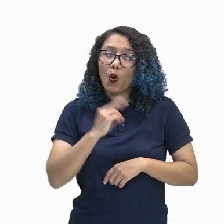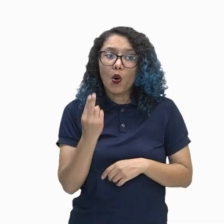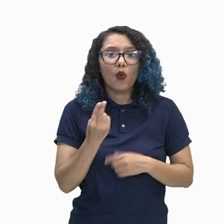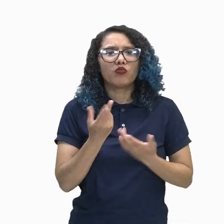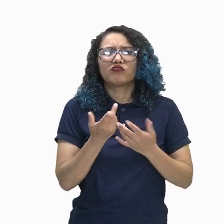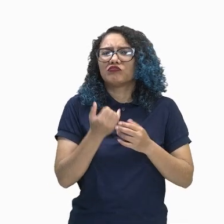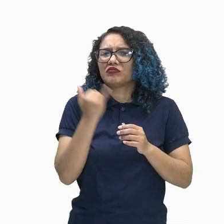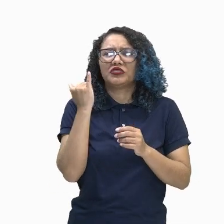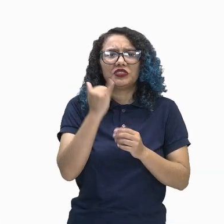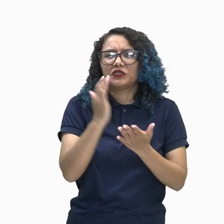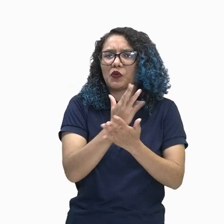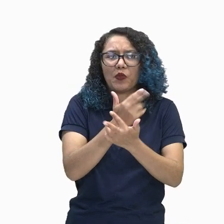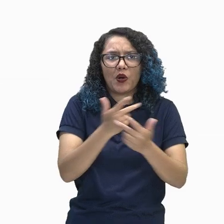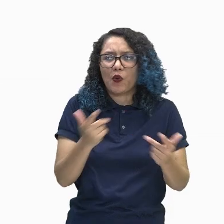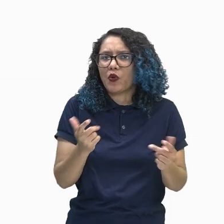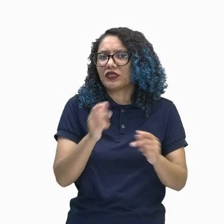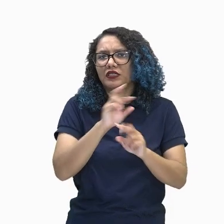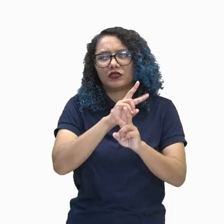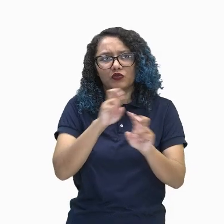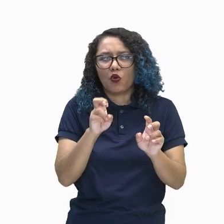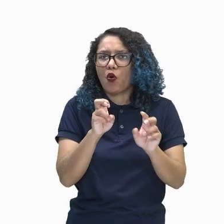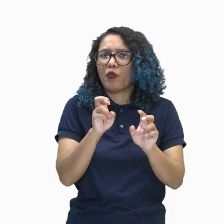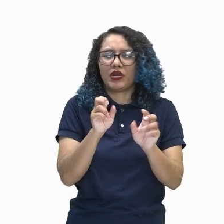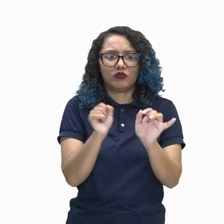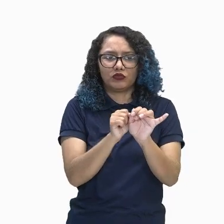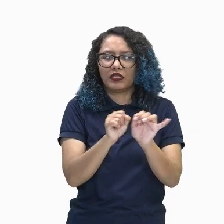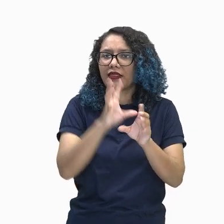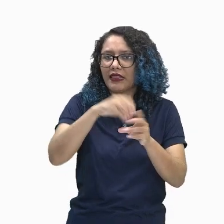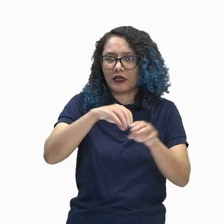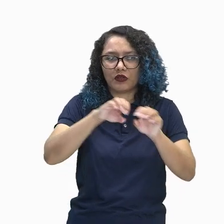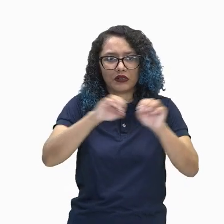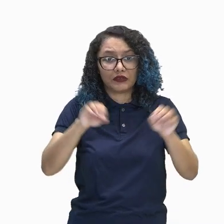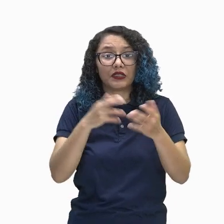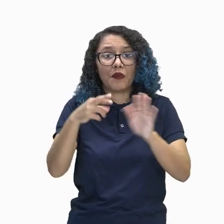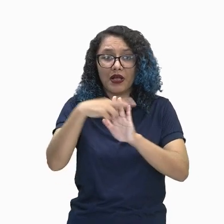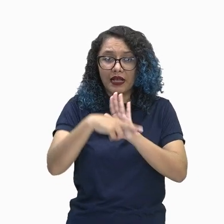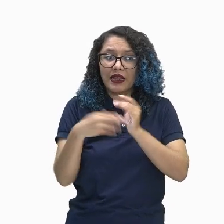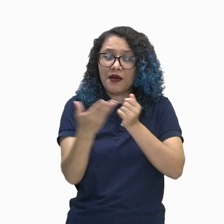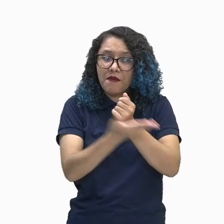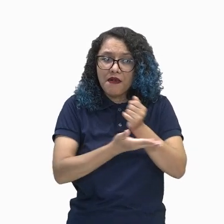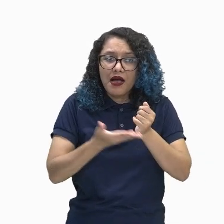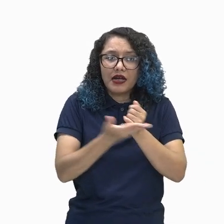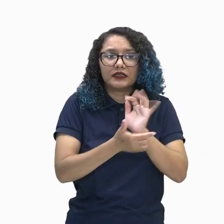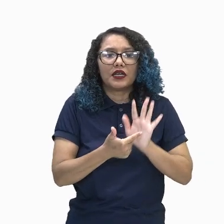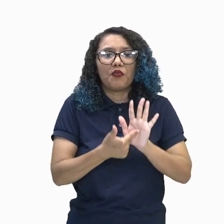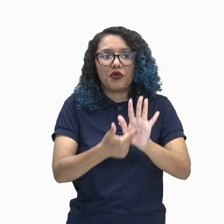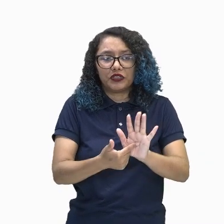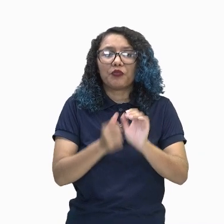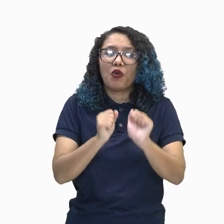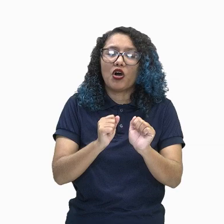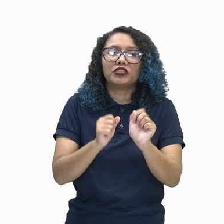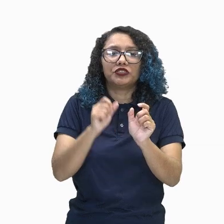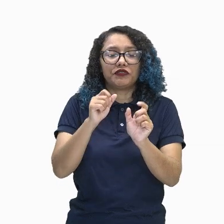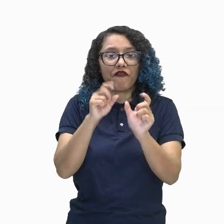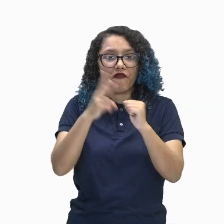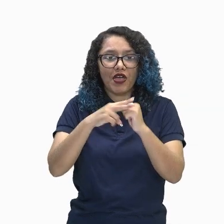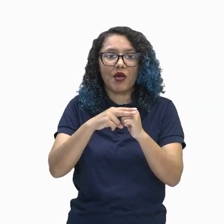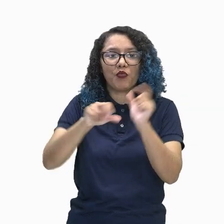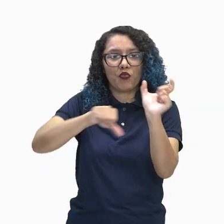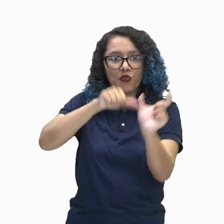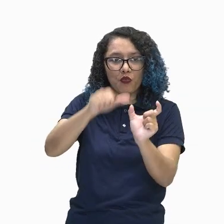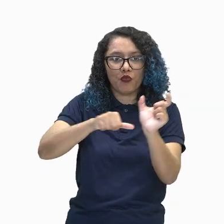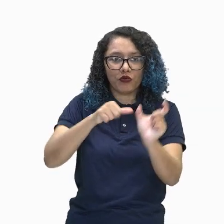o qual se declara algo da oração. Essa regra básica exige que o verbo se flexione em pessoa,